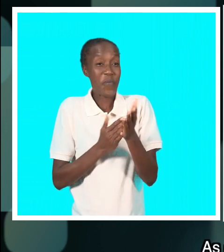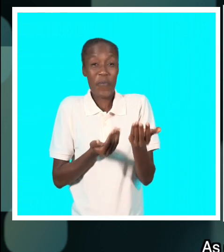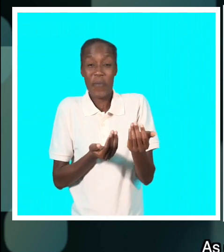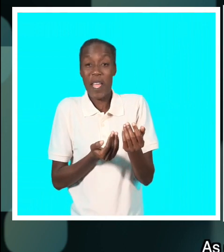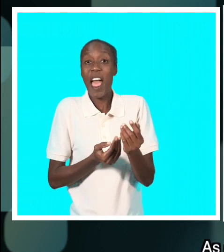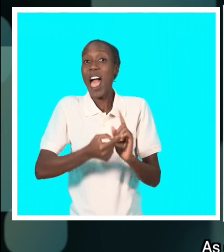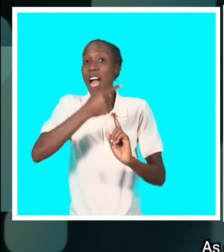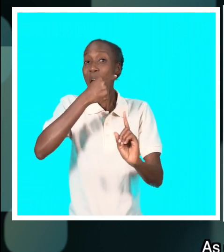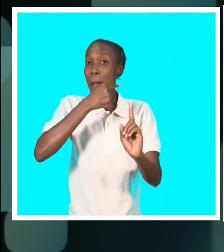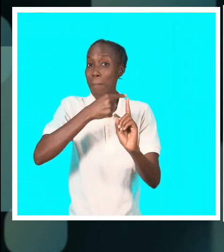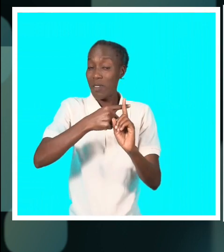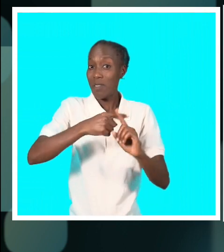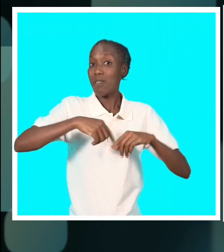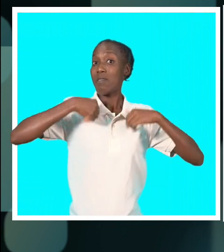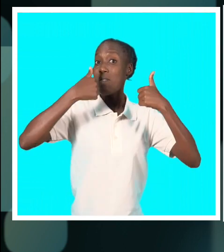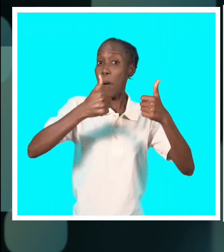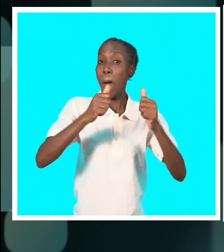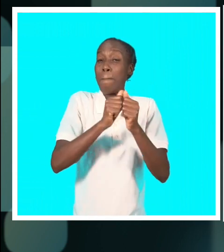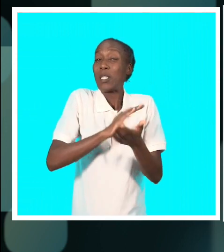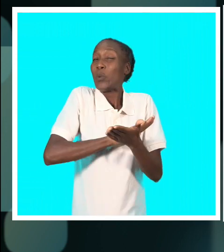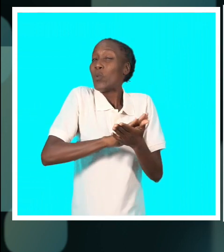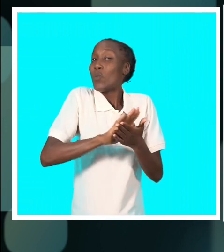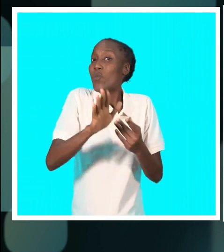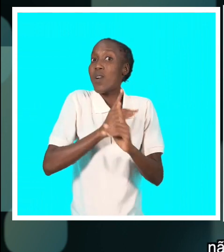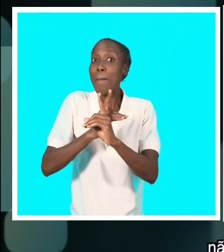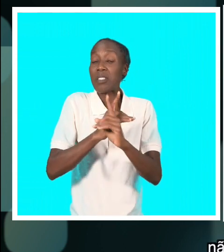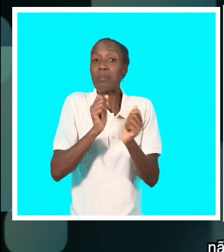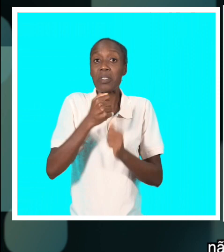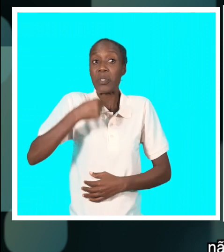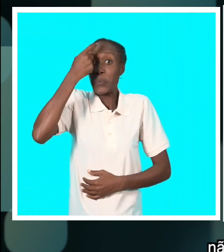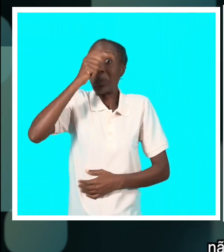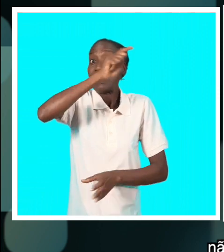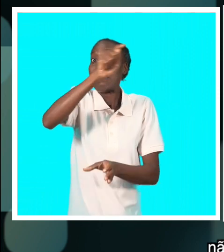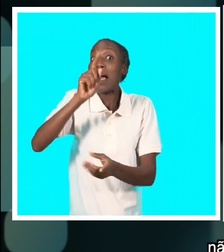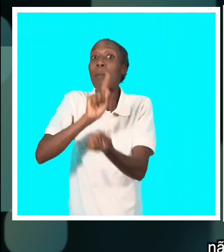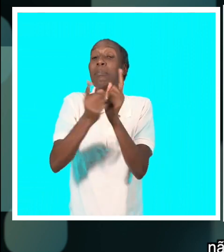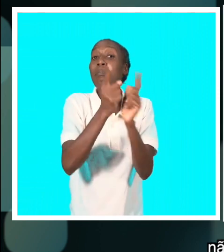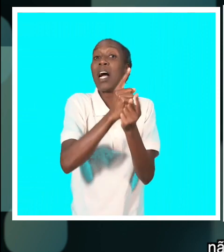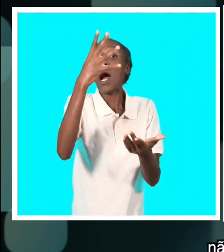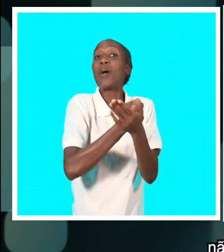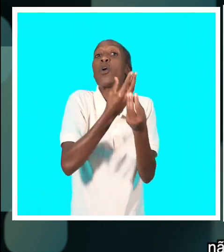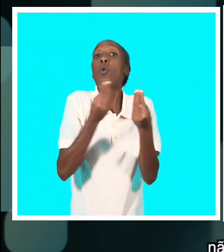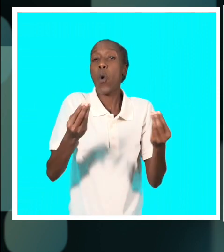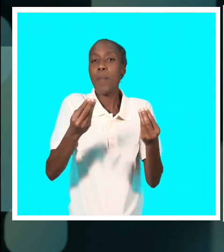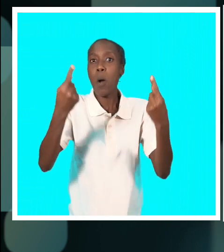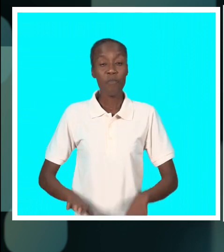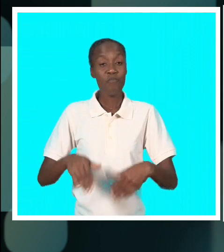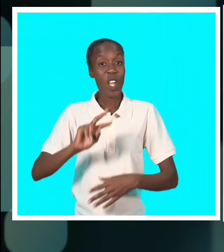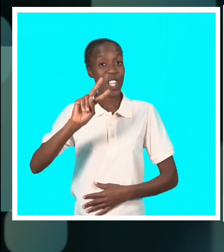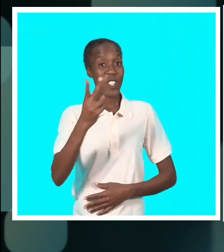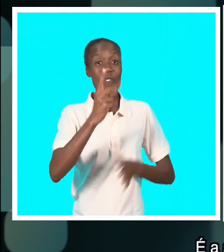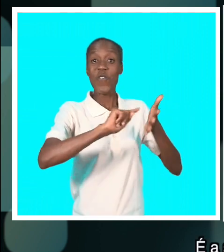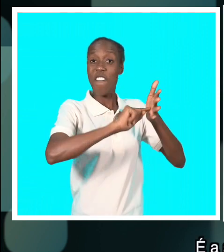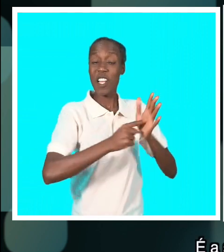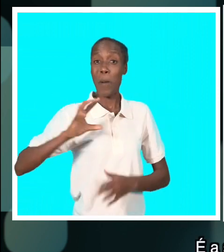Os níveis são boas. Como também nunca participei, não sei qual é o nível de competição que vou encontrar lá. É a